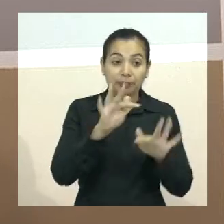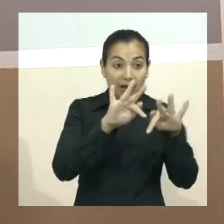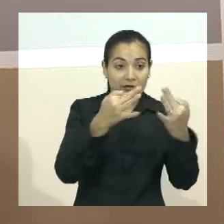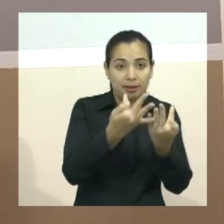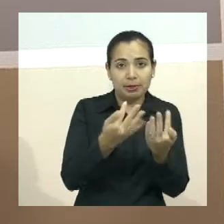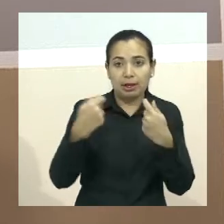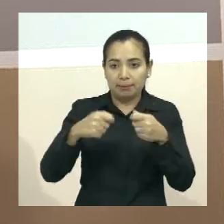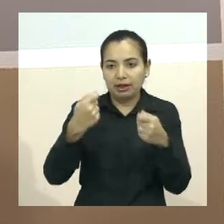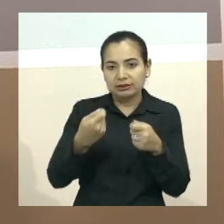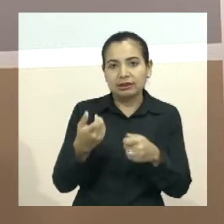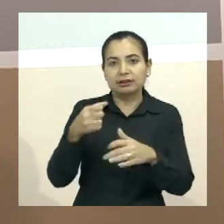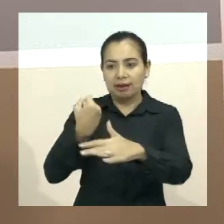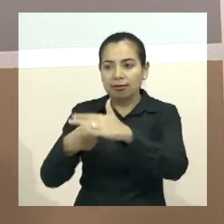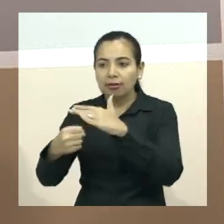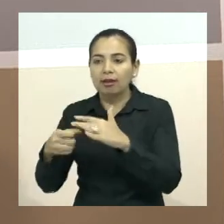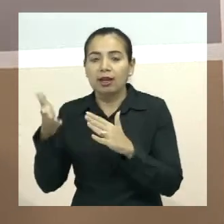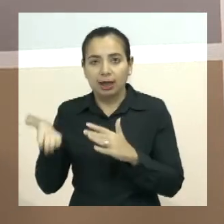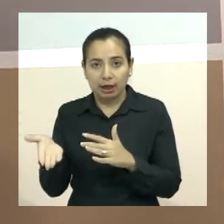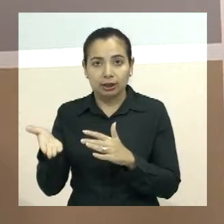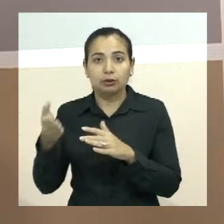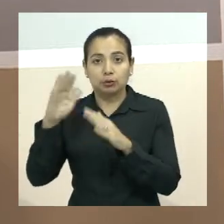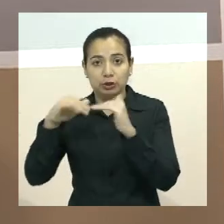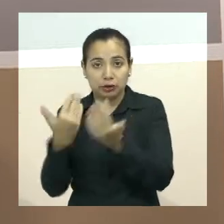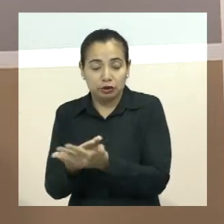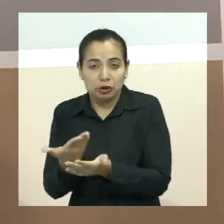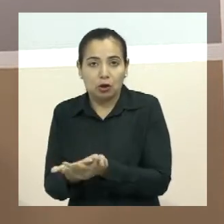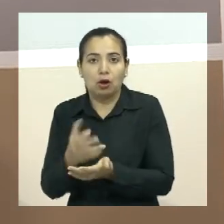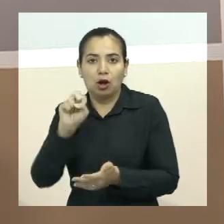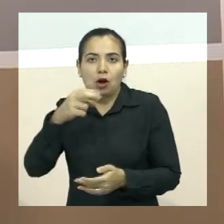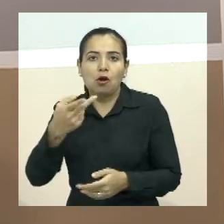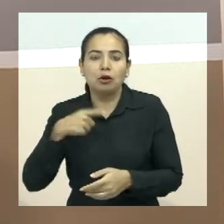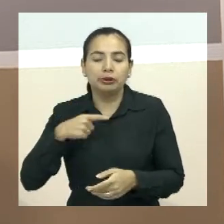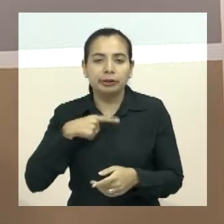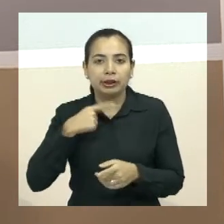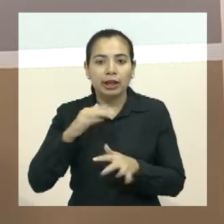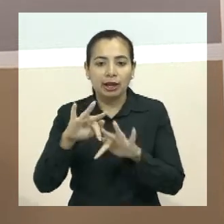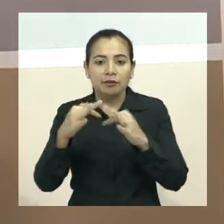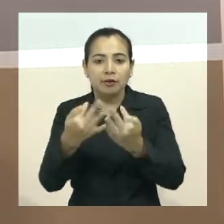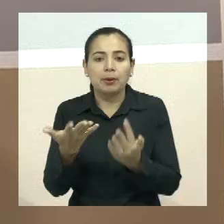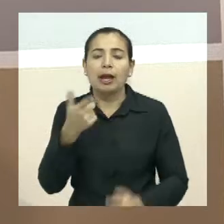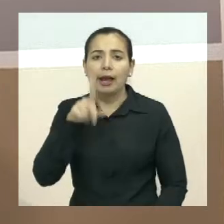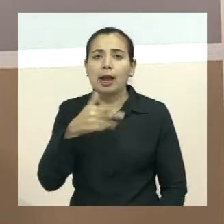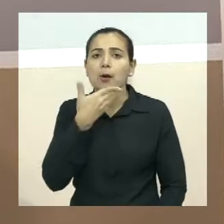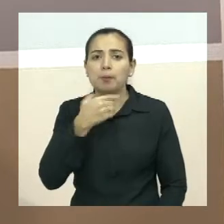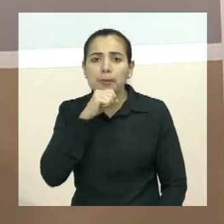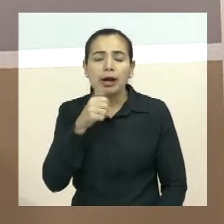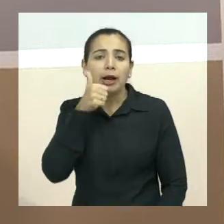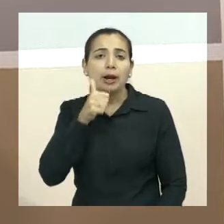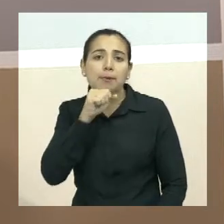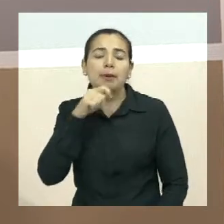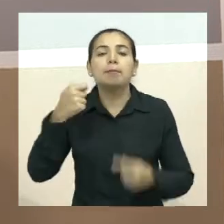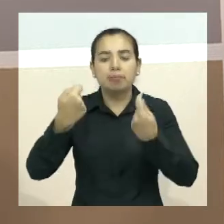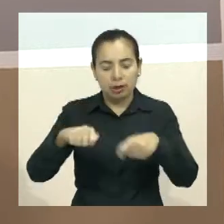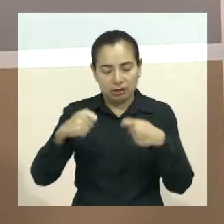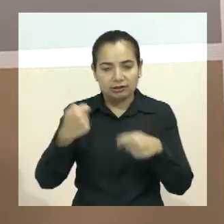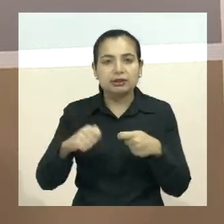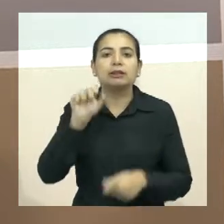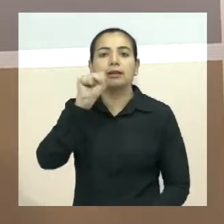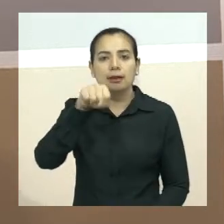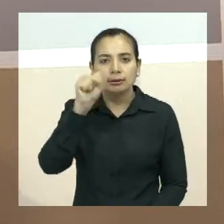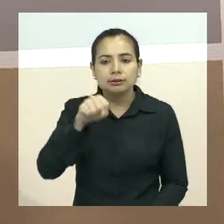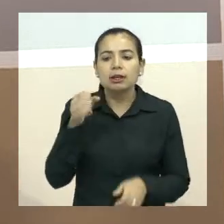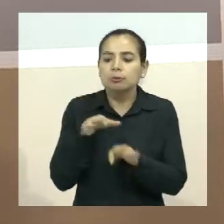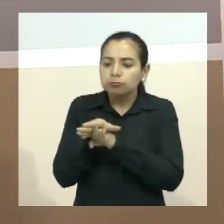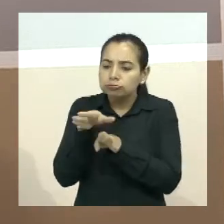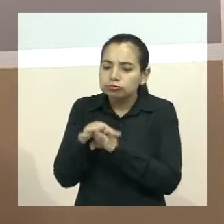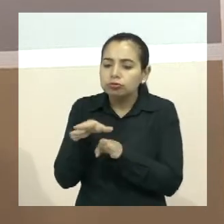escola, ou que, na verdade, trazem para a família essa responsabilidade, é o papai, é a mamãe que deve ensinar o seu filho sobre isso.